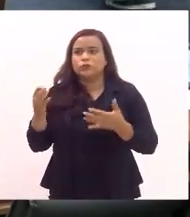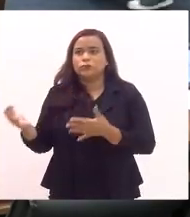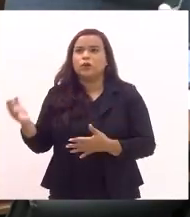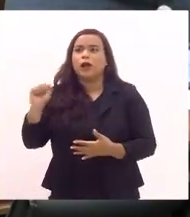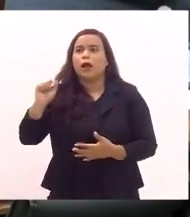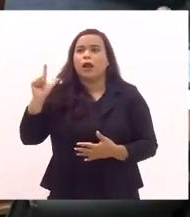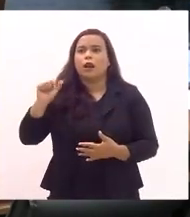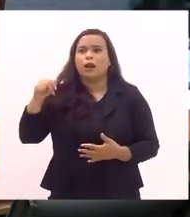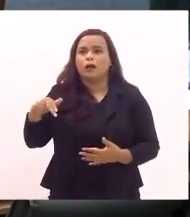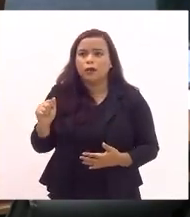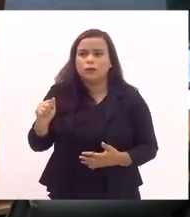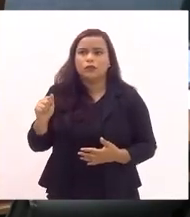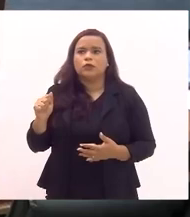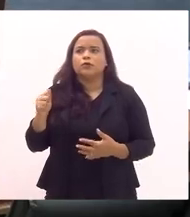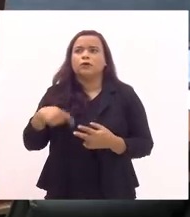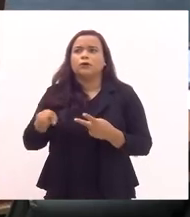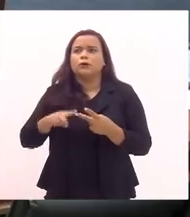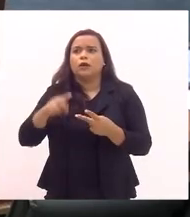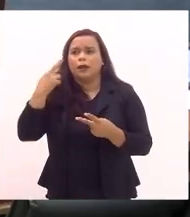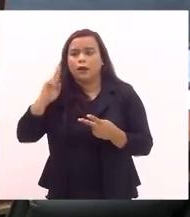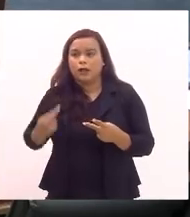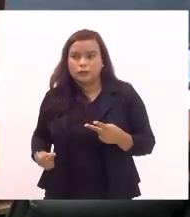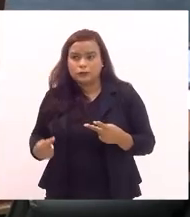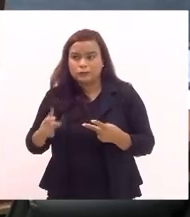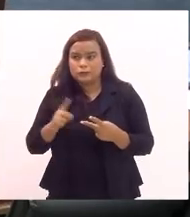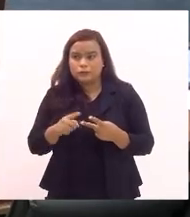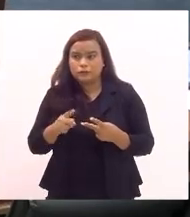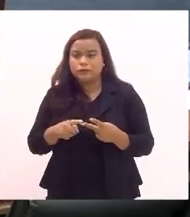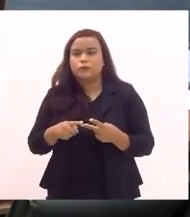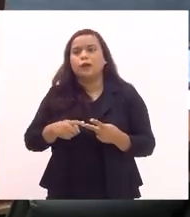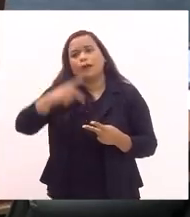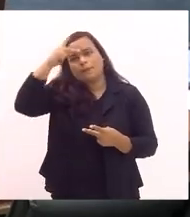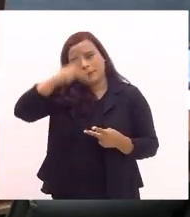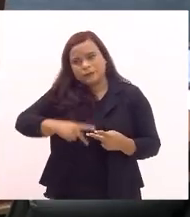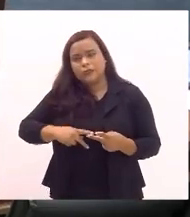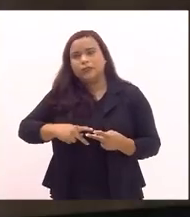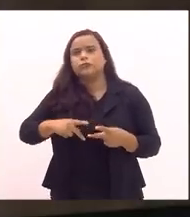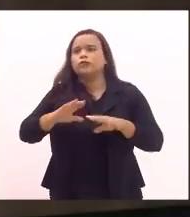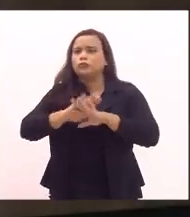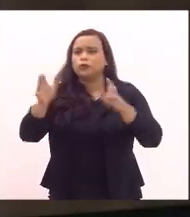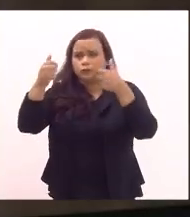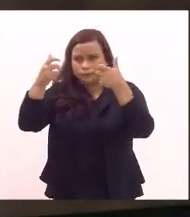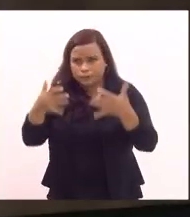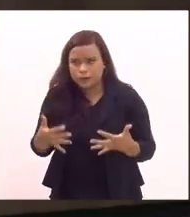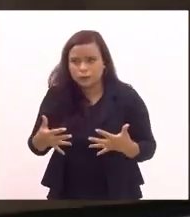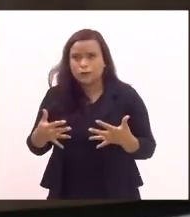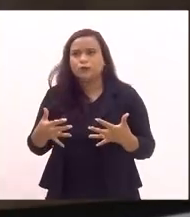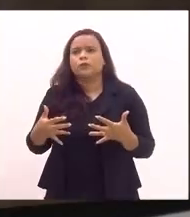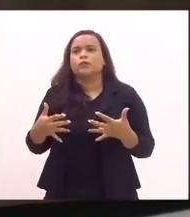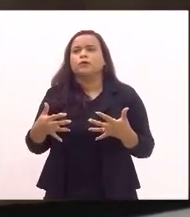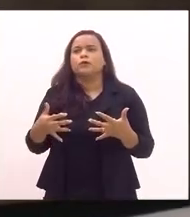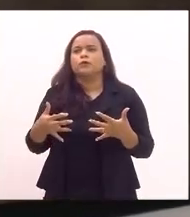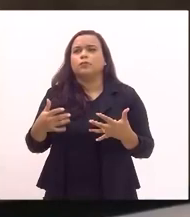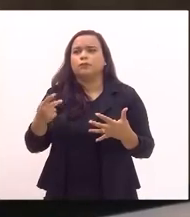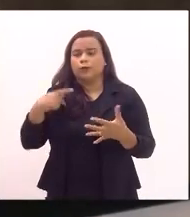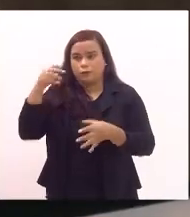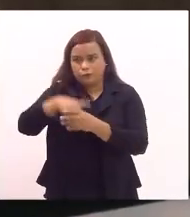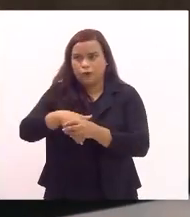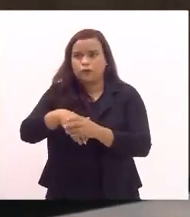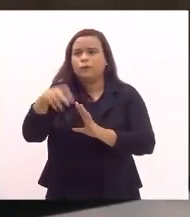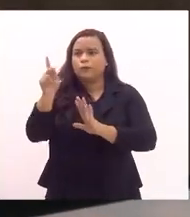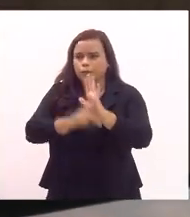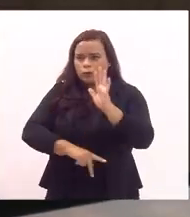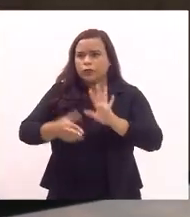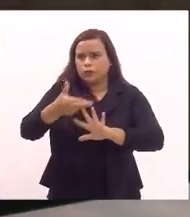Lana depois ele tá da Renata o presidente é só para deixar também consignado o meu voto no projeto de resolução